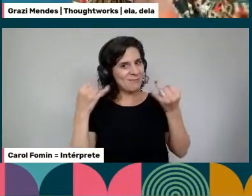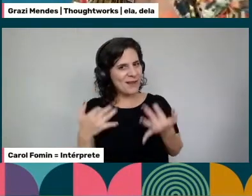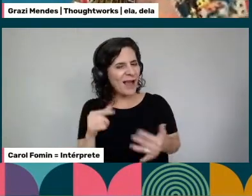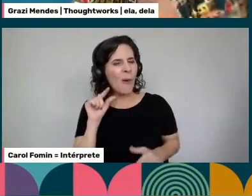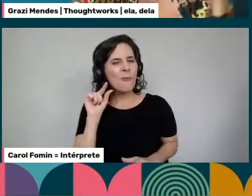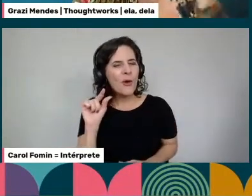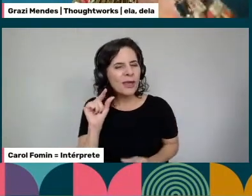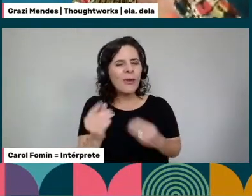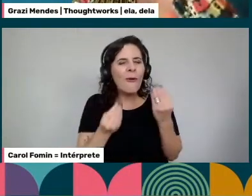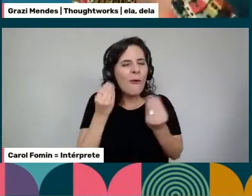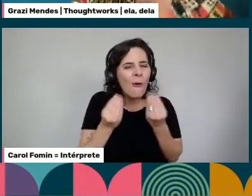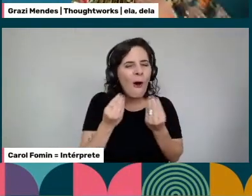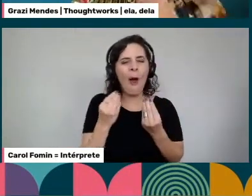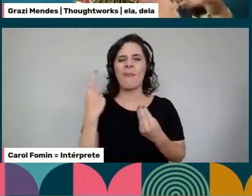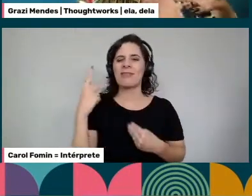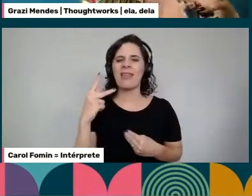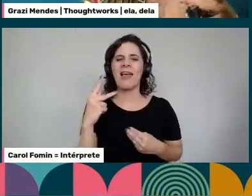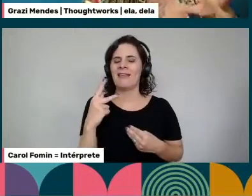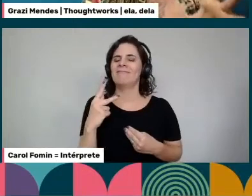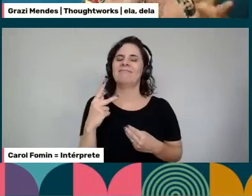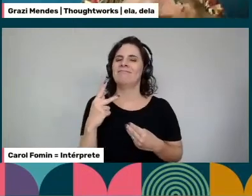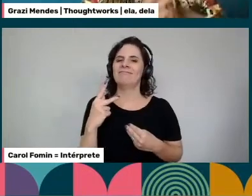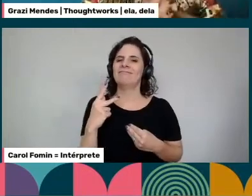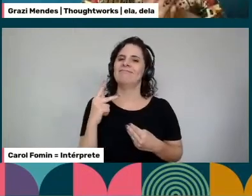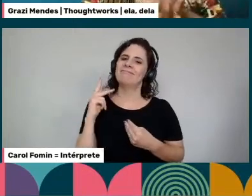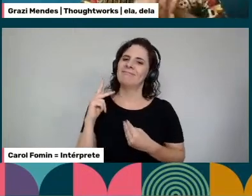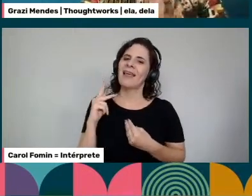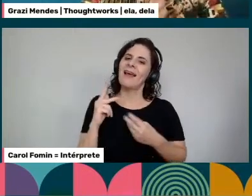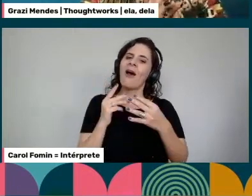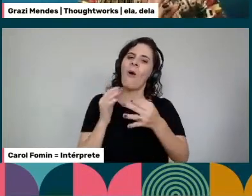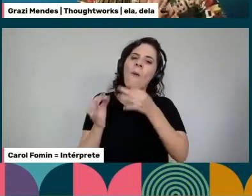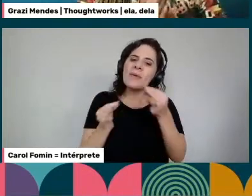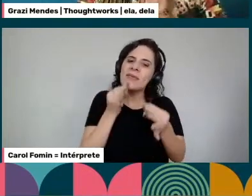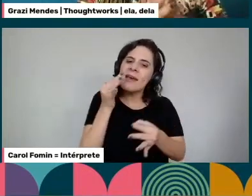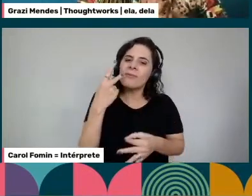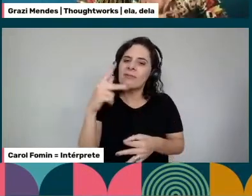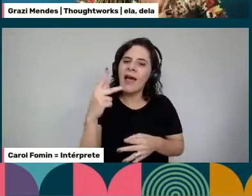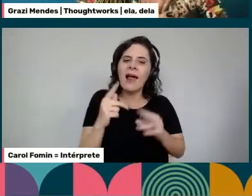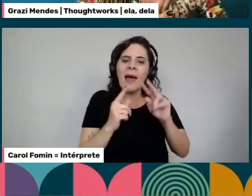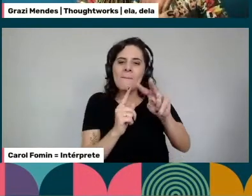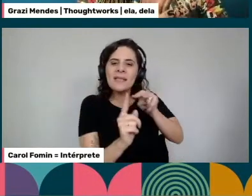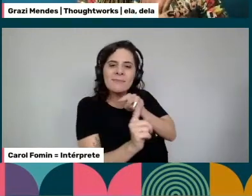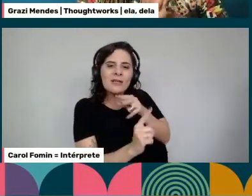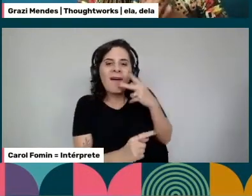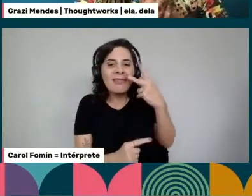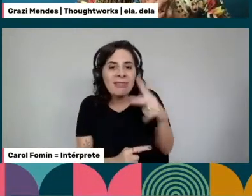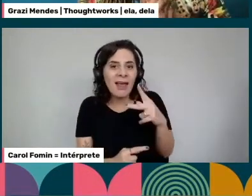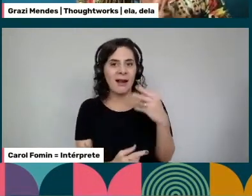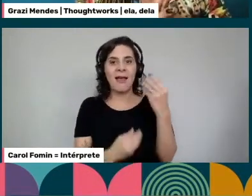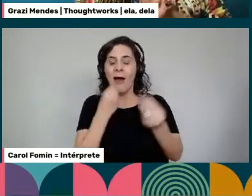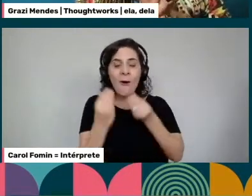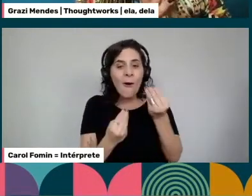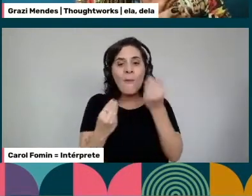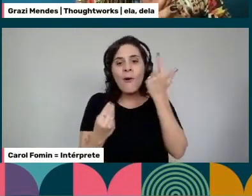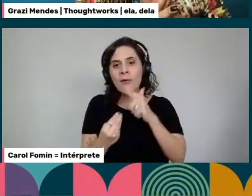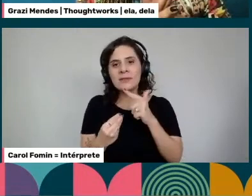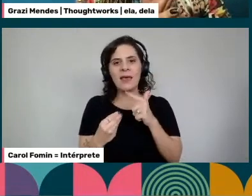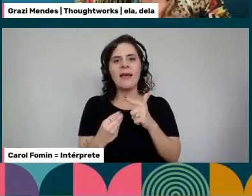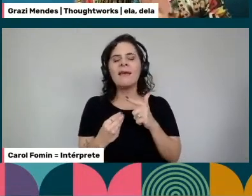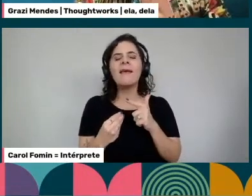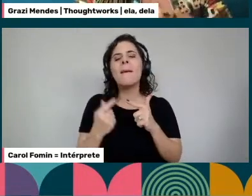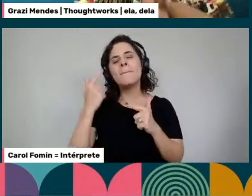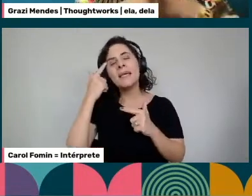de toda essa visão que você tem, de como que a gente pode aplicar princípios de aprendizagem, pensando que está todo mundo